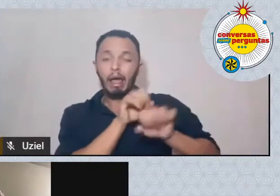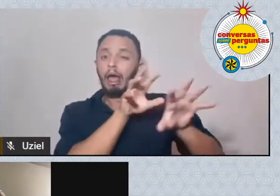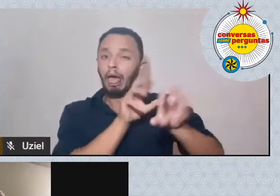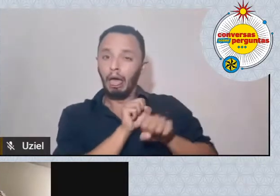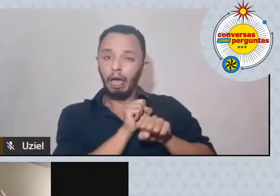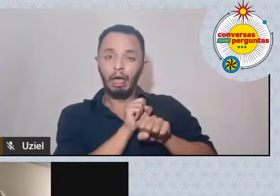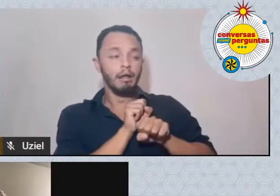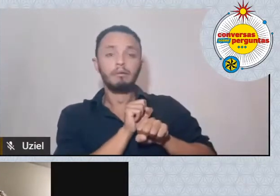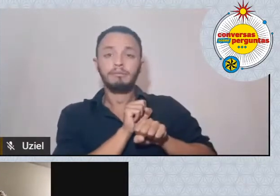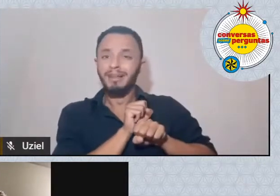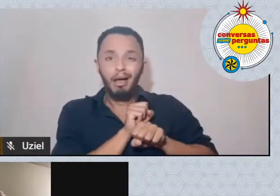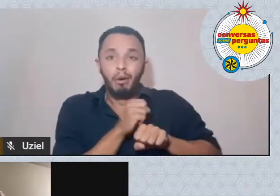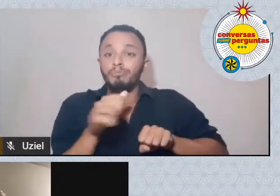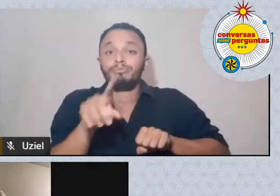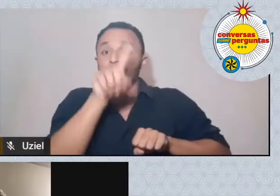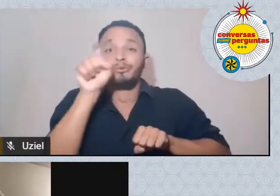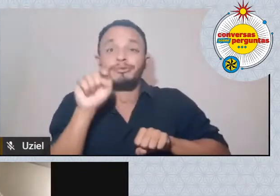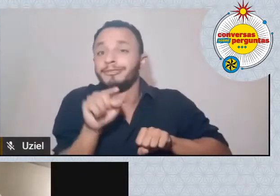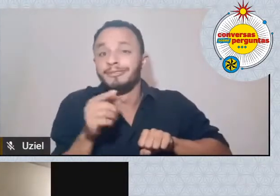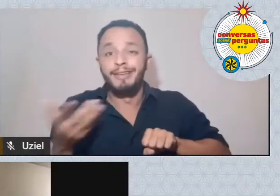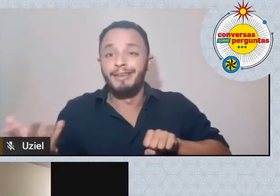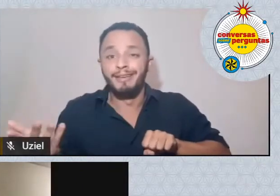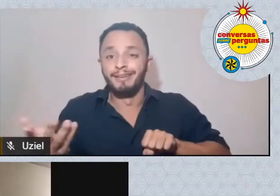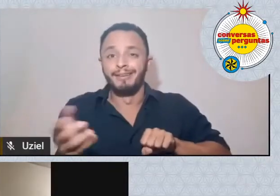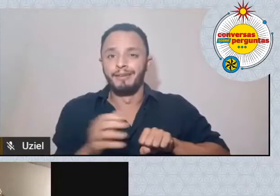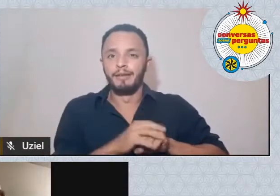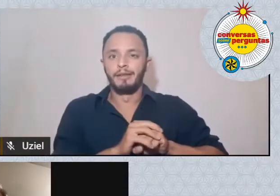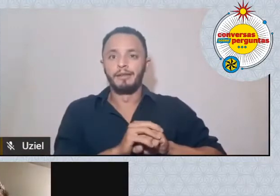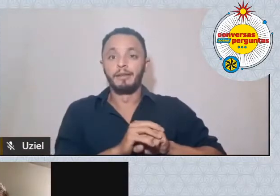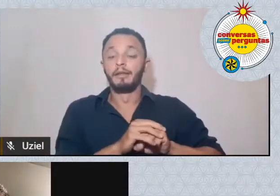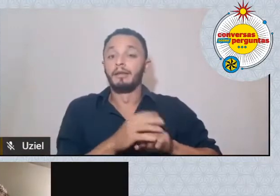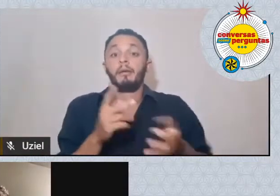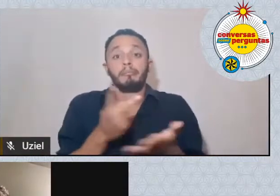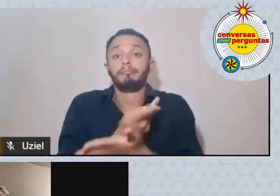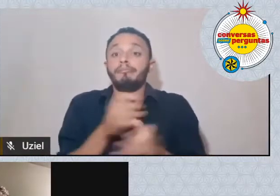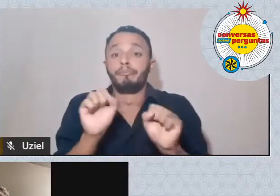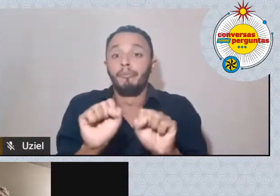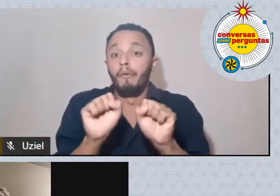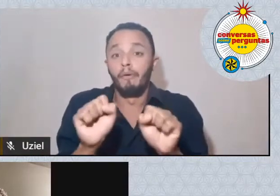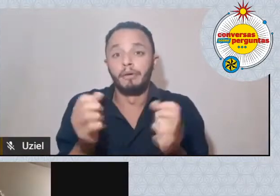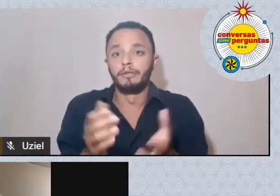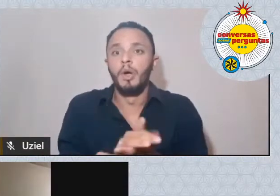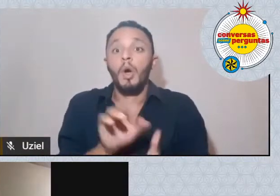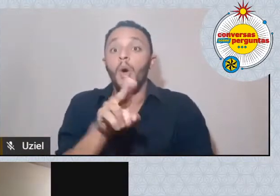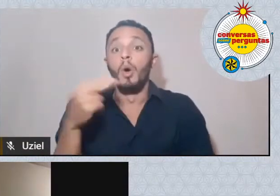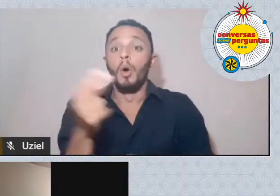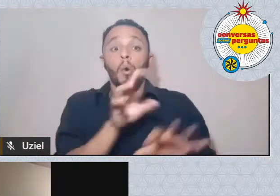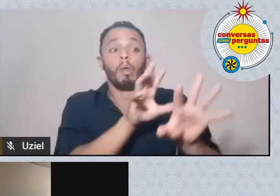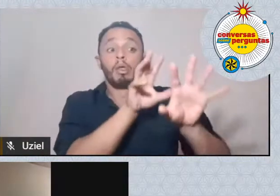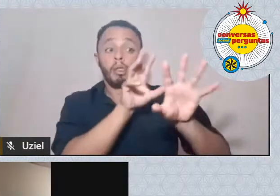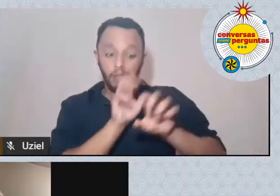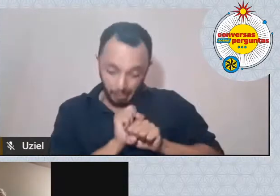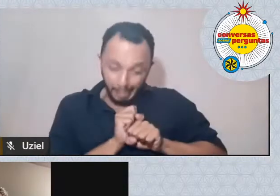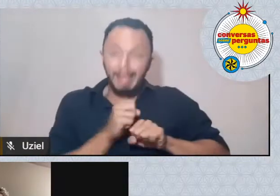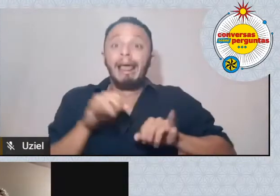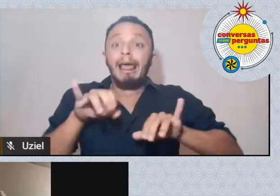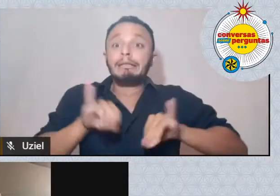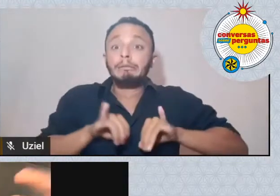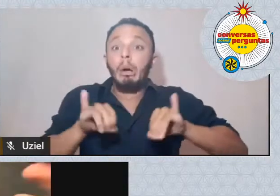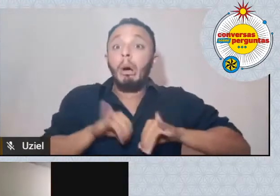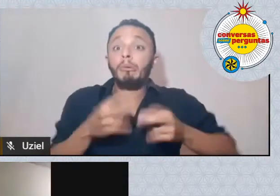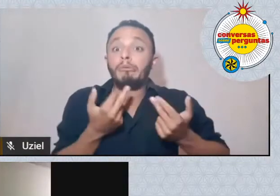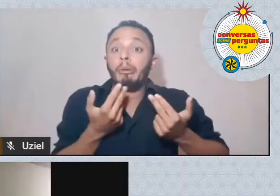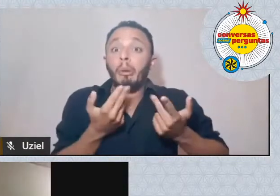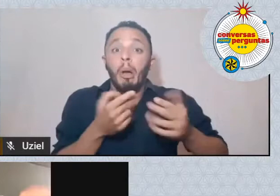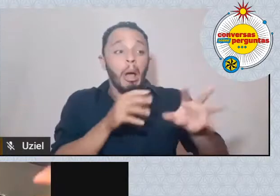sei, pode não ser a melhor atitude. Ou então, pega em mim de tal forma que eu começo a sofrer junto com o outro